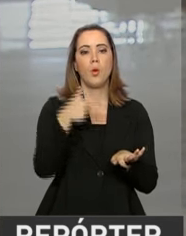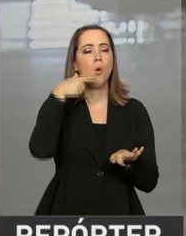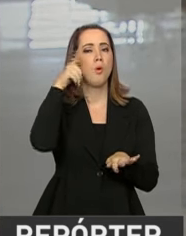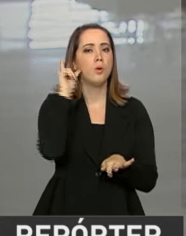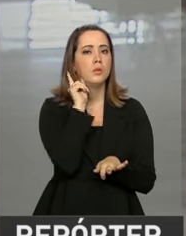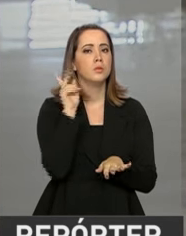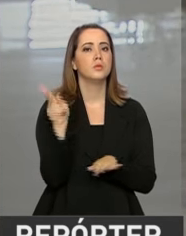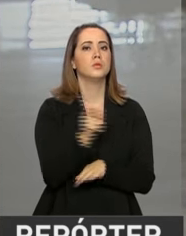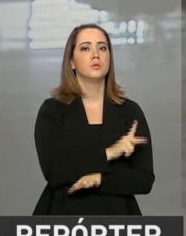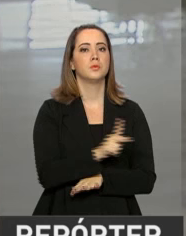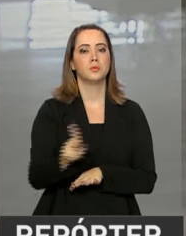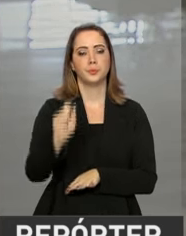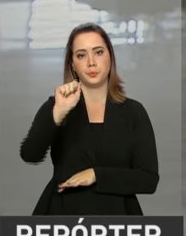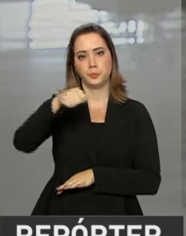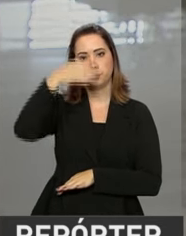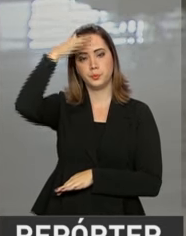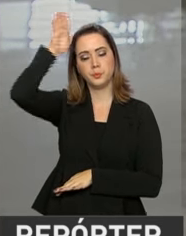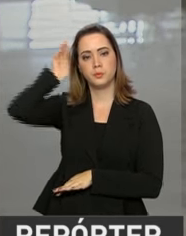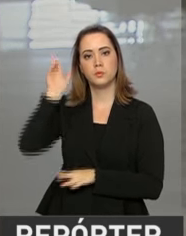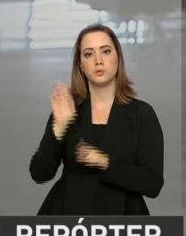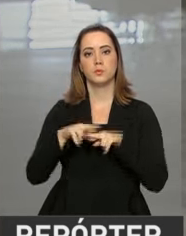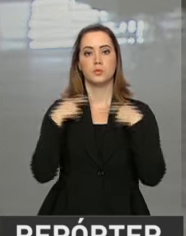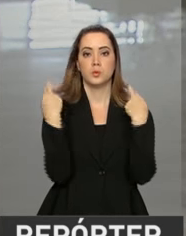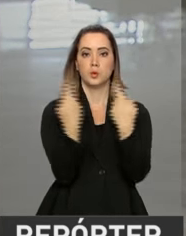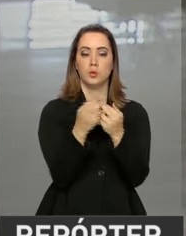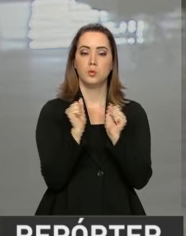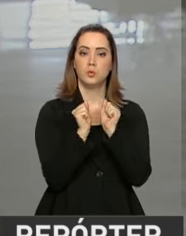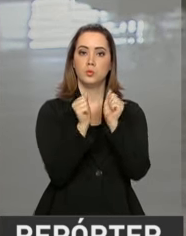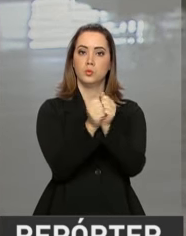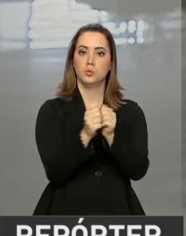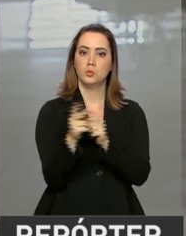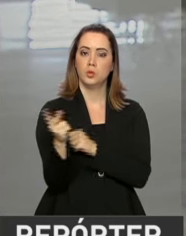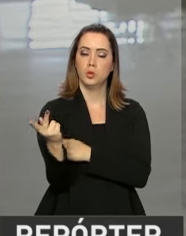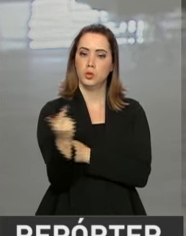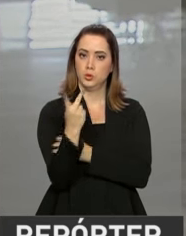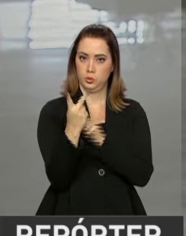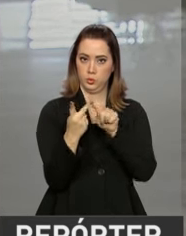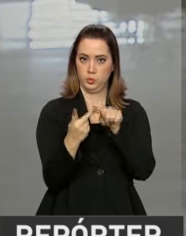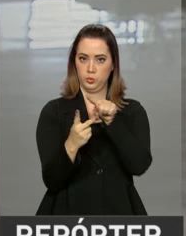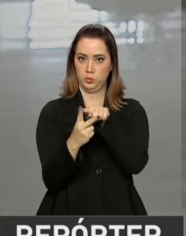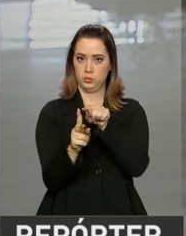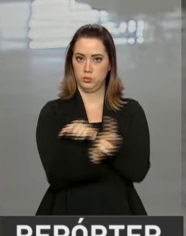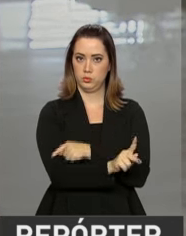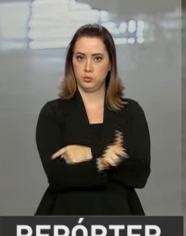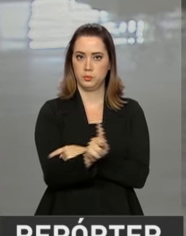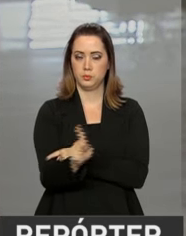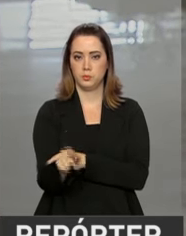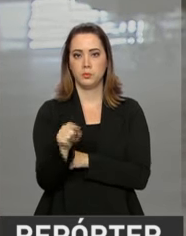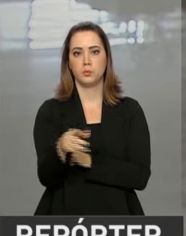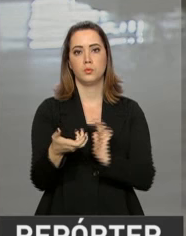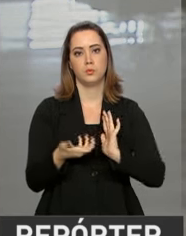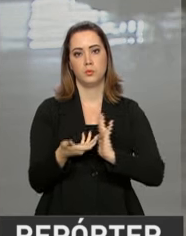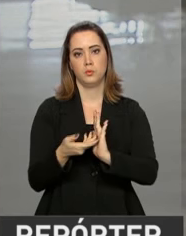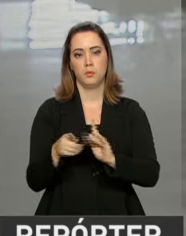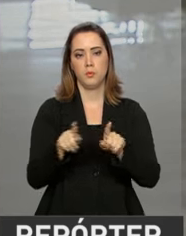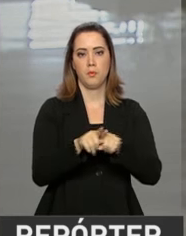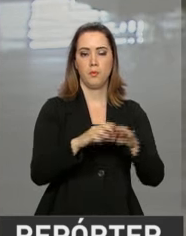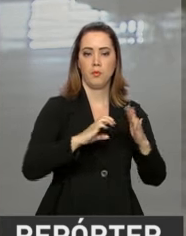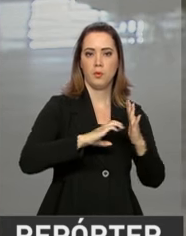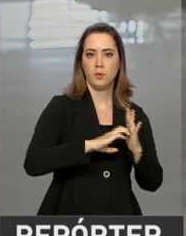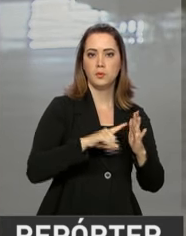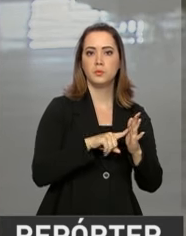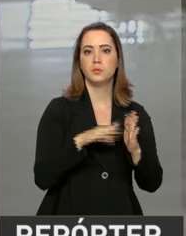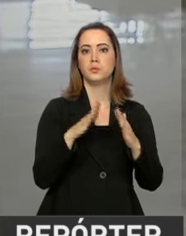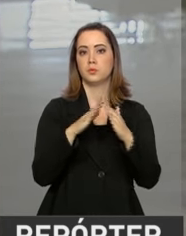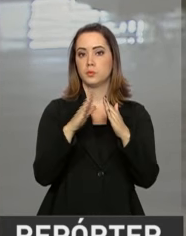Câmara e do Senado no Palácio do Jaburu. Eles falaram sobre a coordenação entre os poderes para contornar